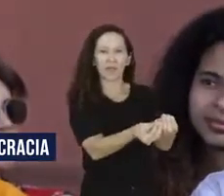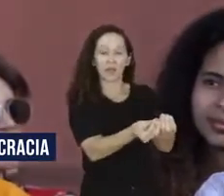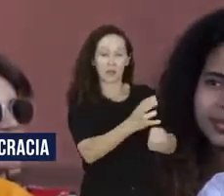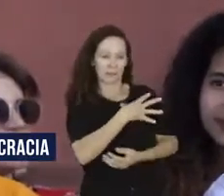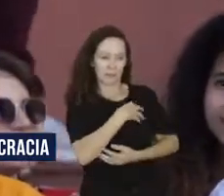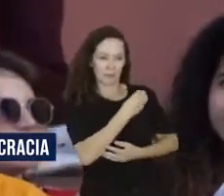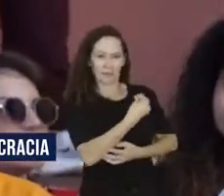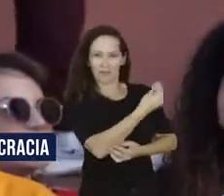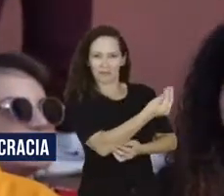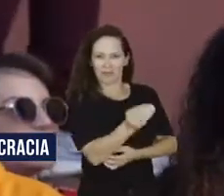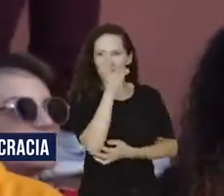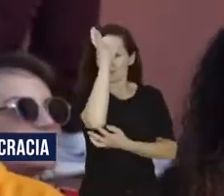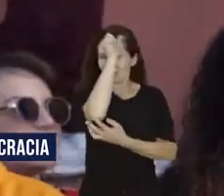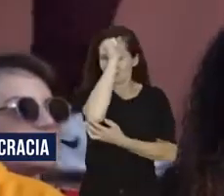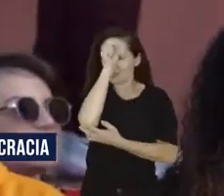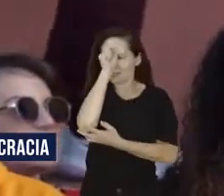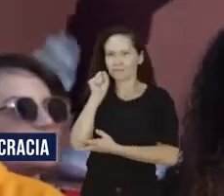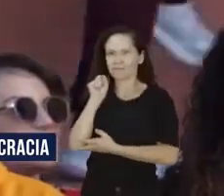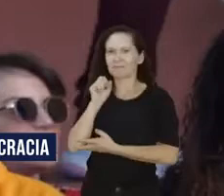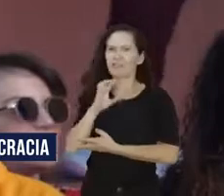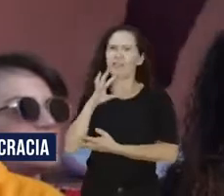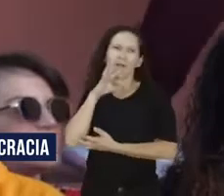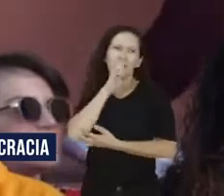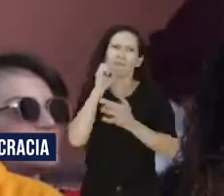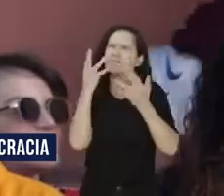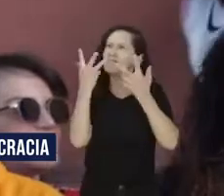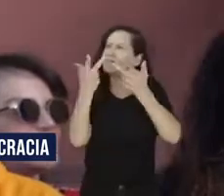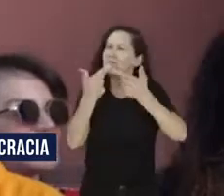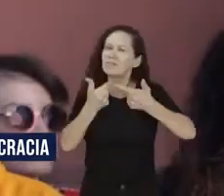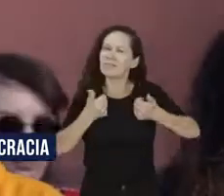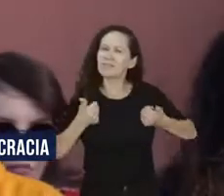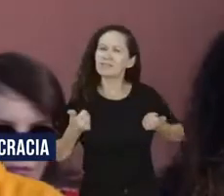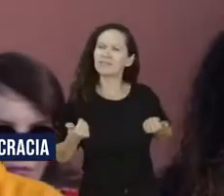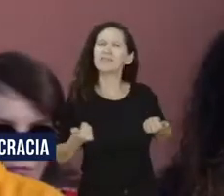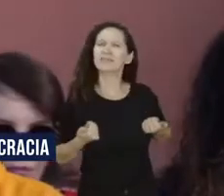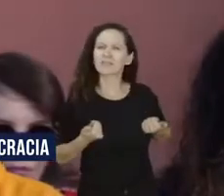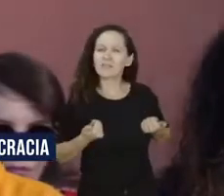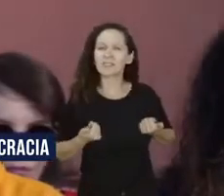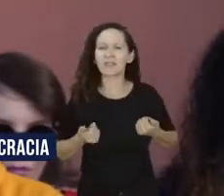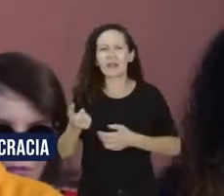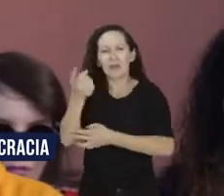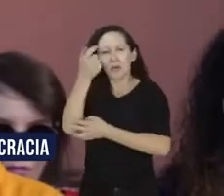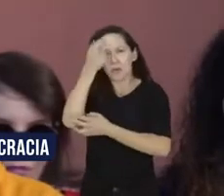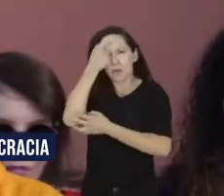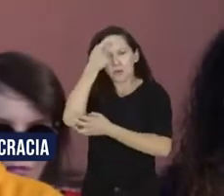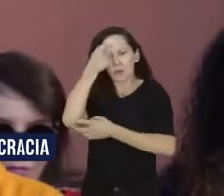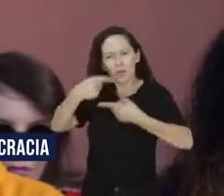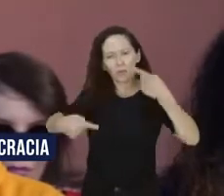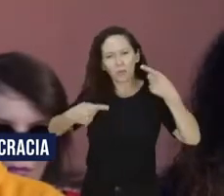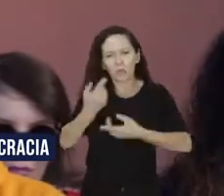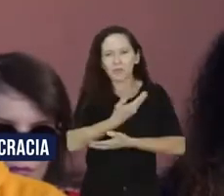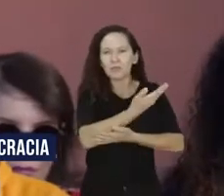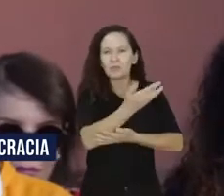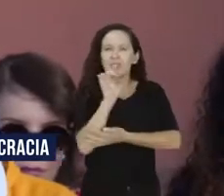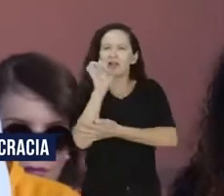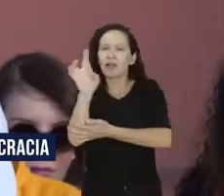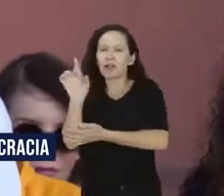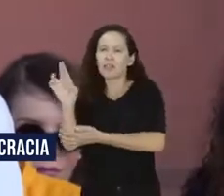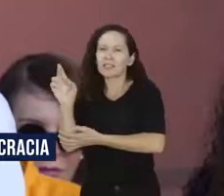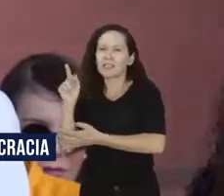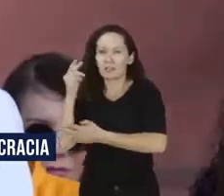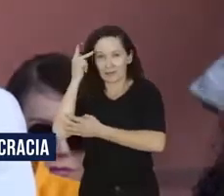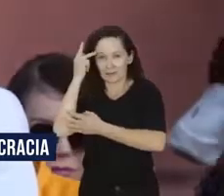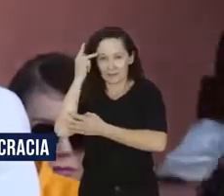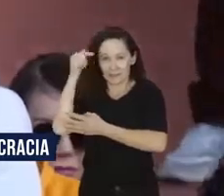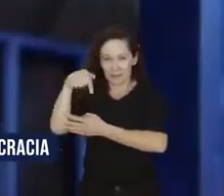acho extraordinário essa elevação da consciência política de vocês, porque na idade de vocês eu